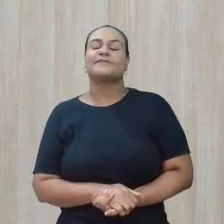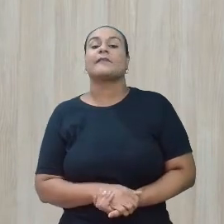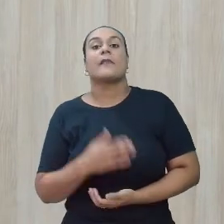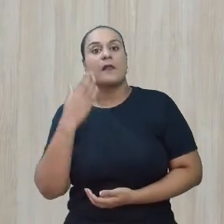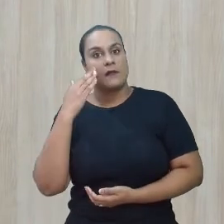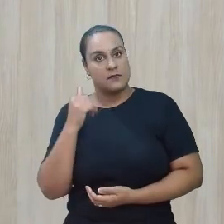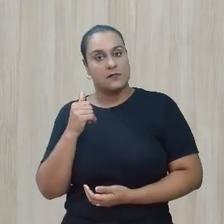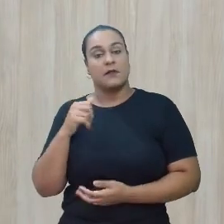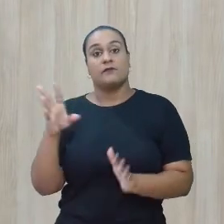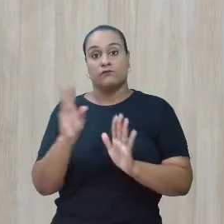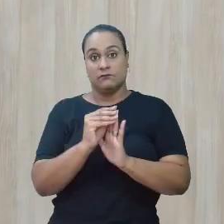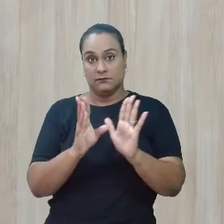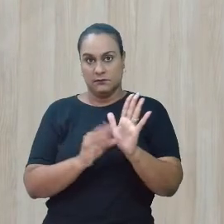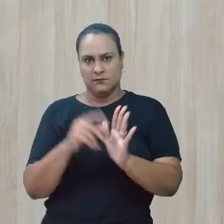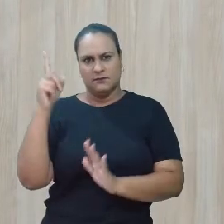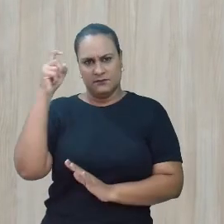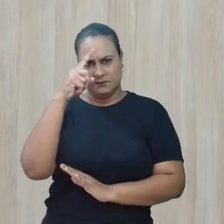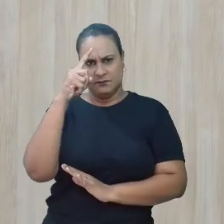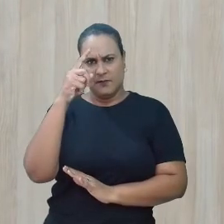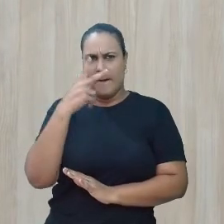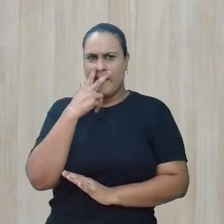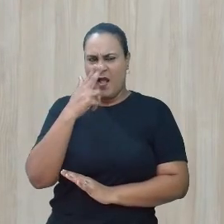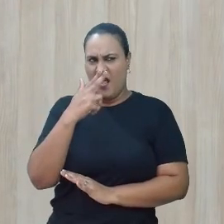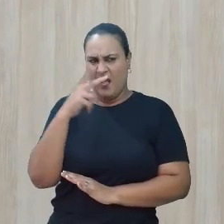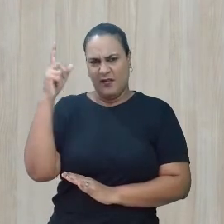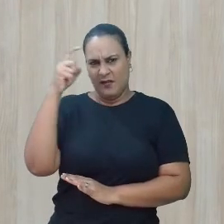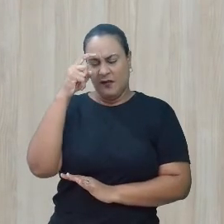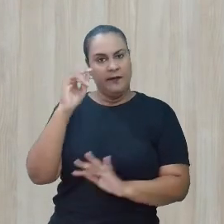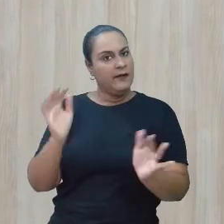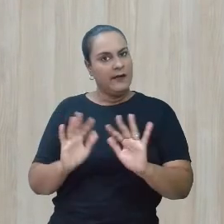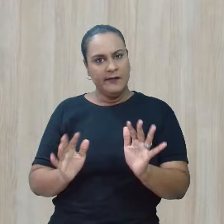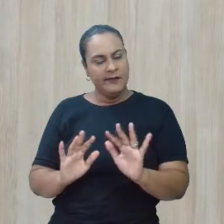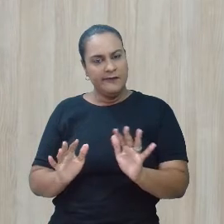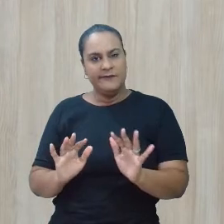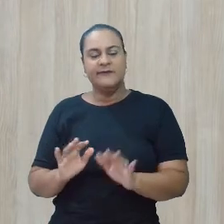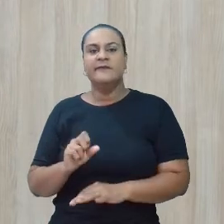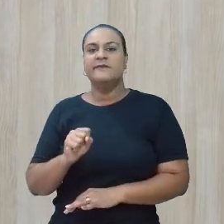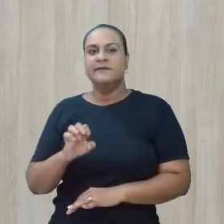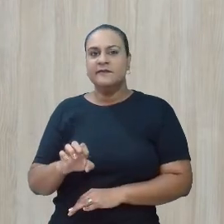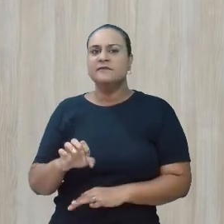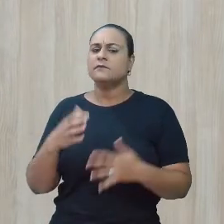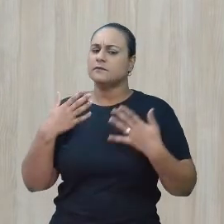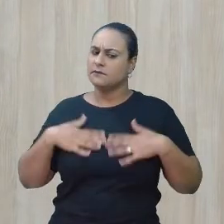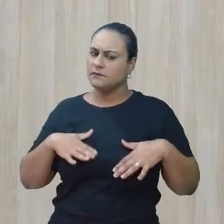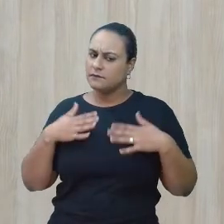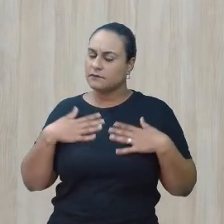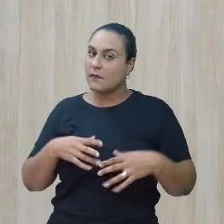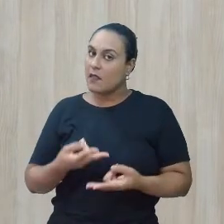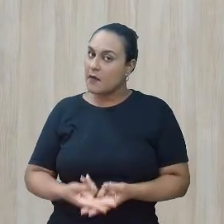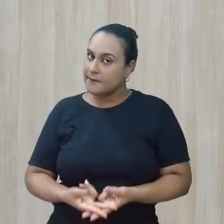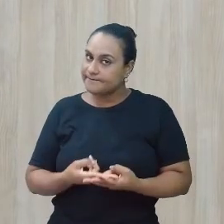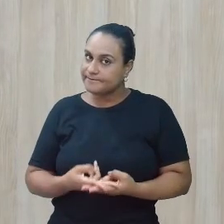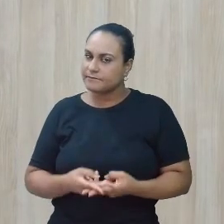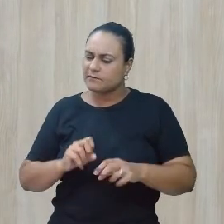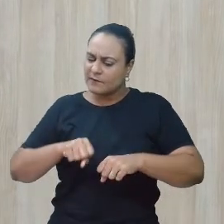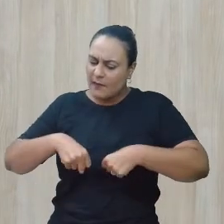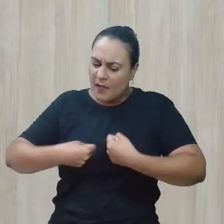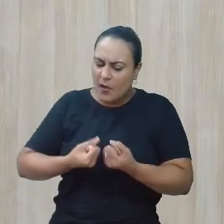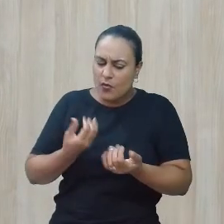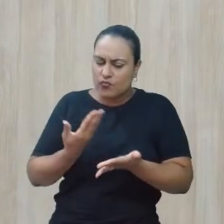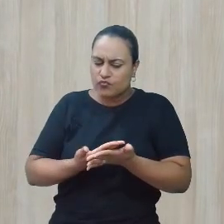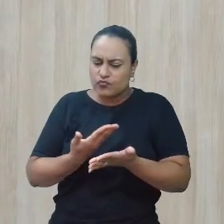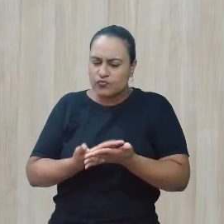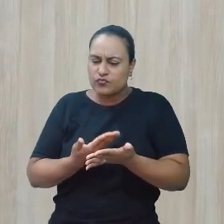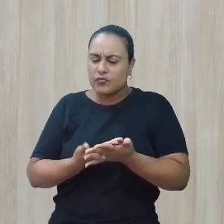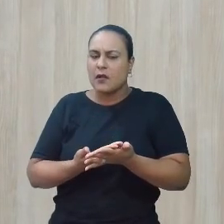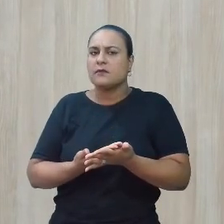que o assunto é difícil, parece muito complicado, mas não é não, viu? Se você tiver calma, tiver paciência, para ir regrinha por